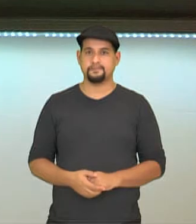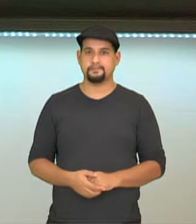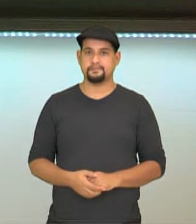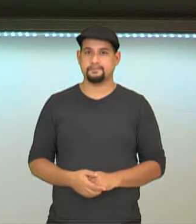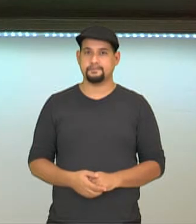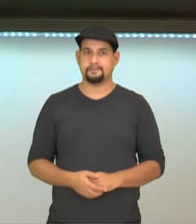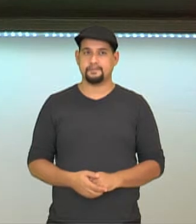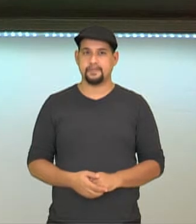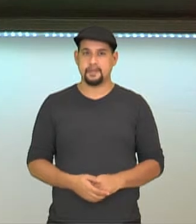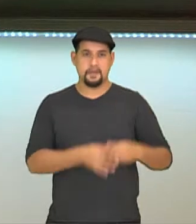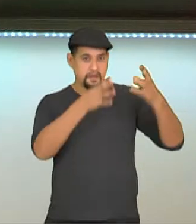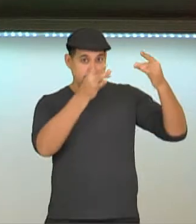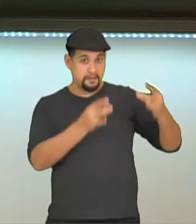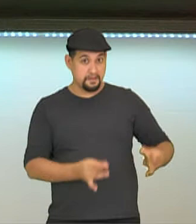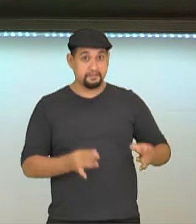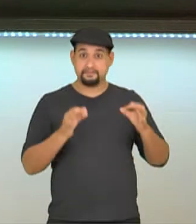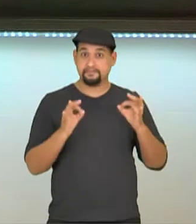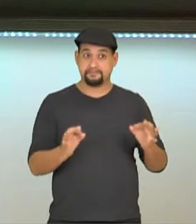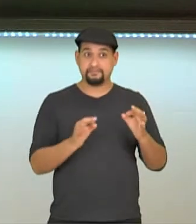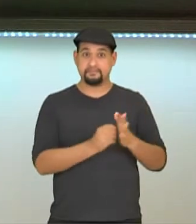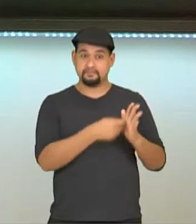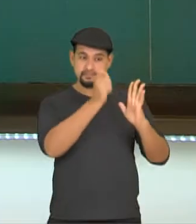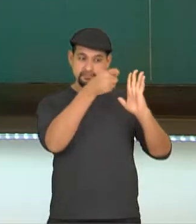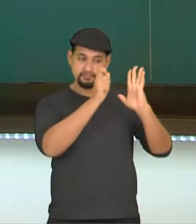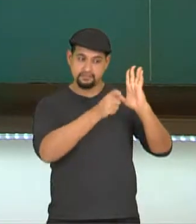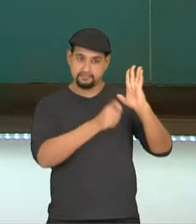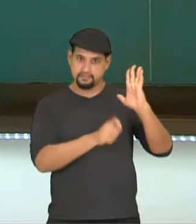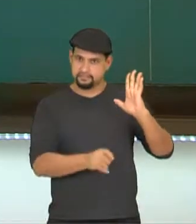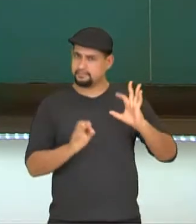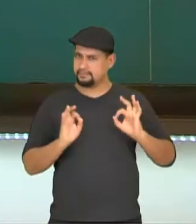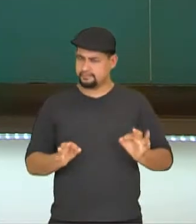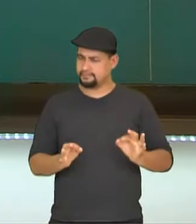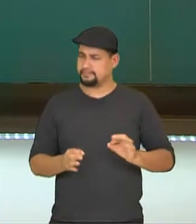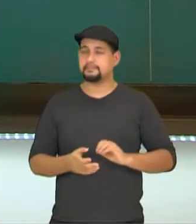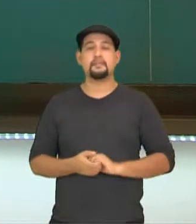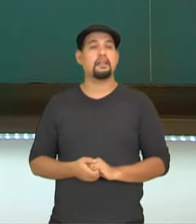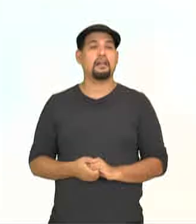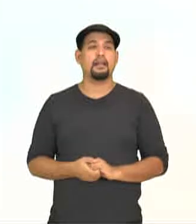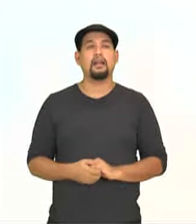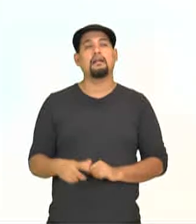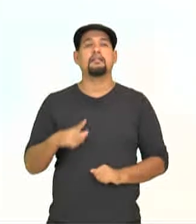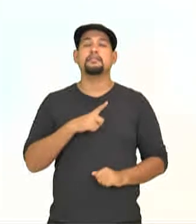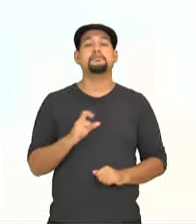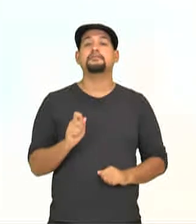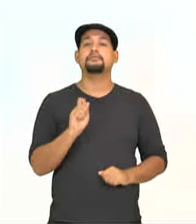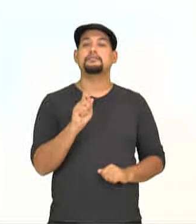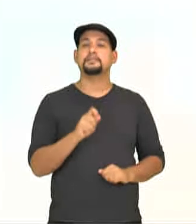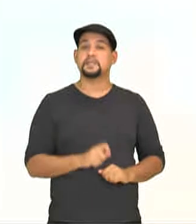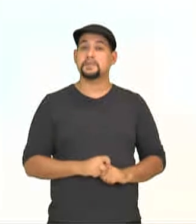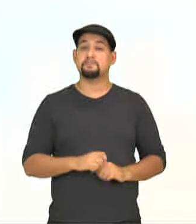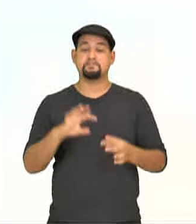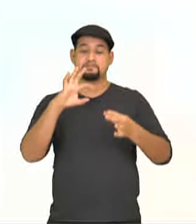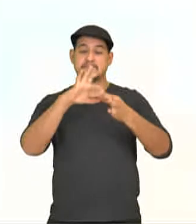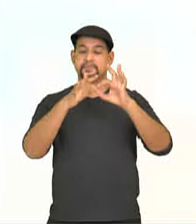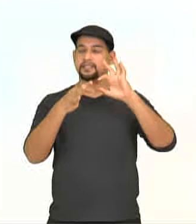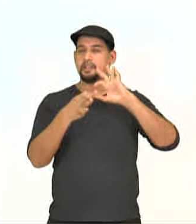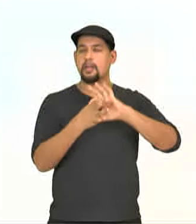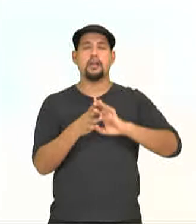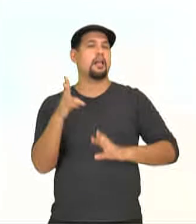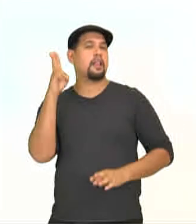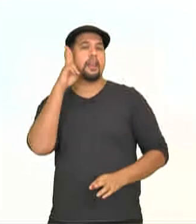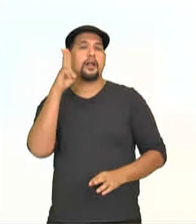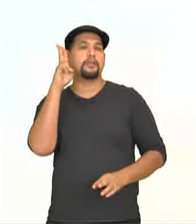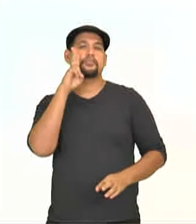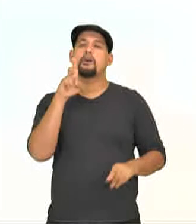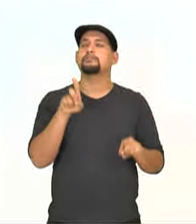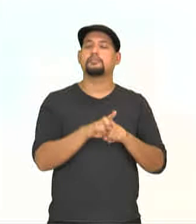Listo, chicos? Vamos a corrigir, entonces? A ver. Entonces, tenemos ahí, por el contexto de la historia,